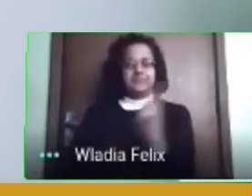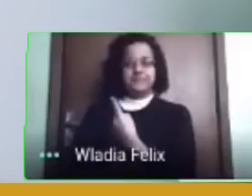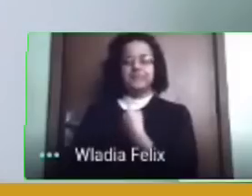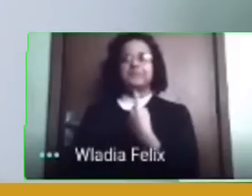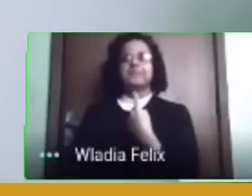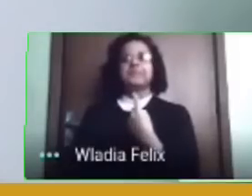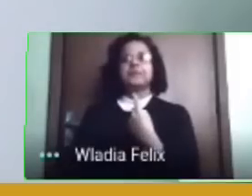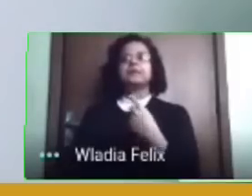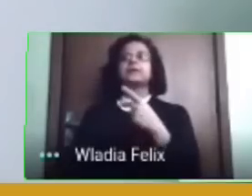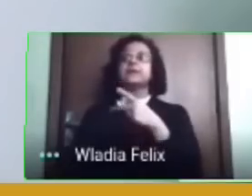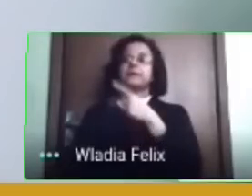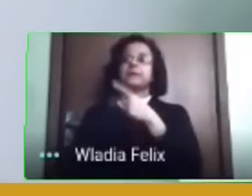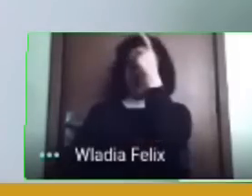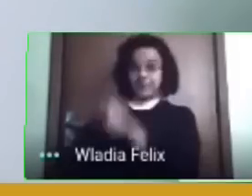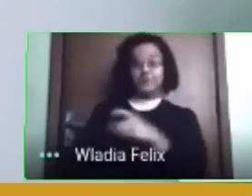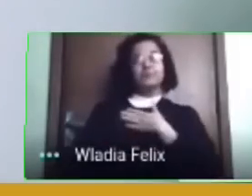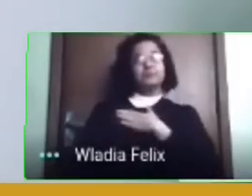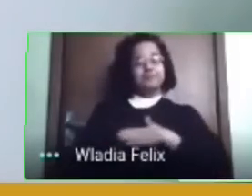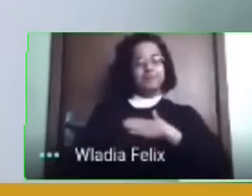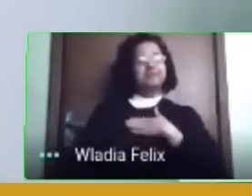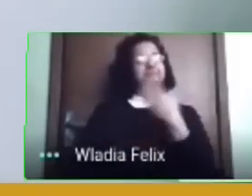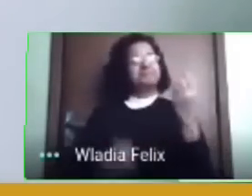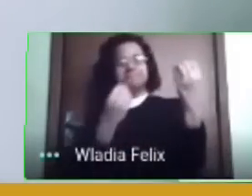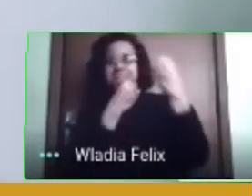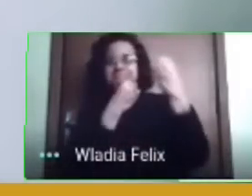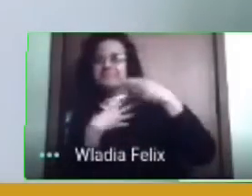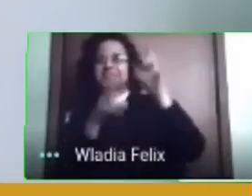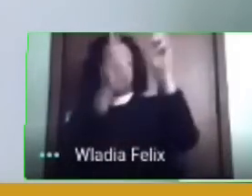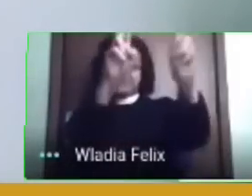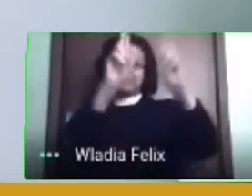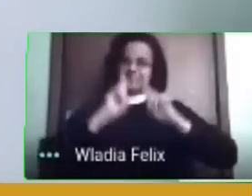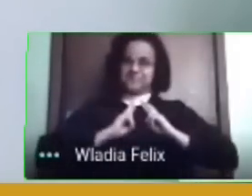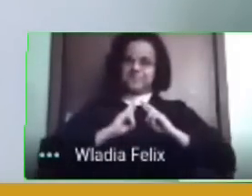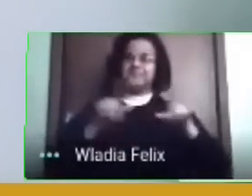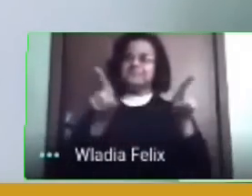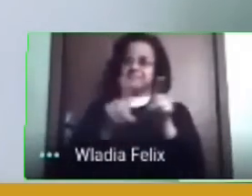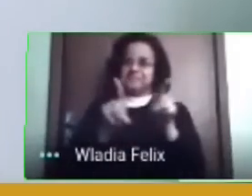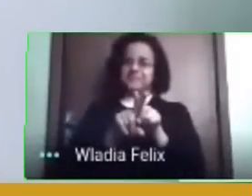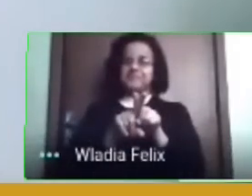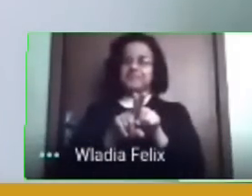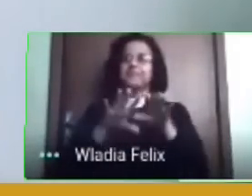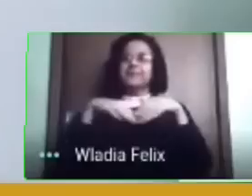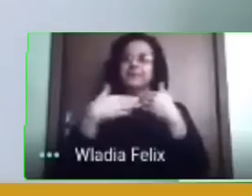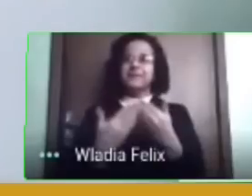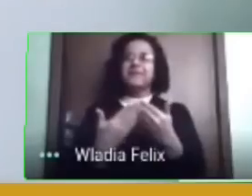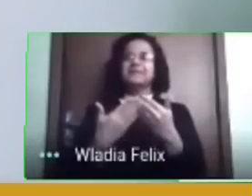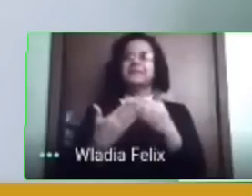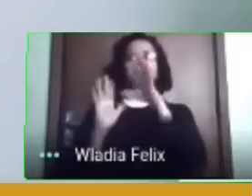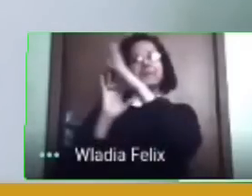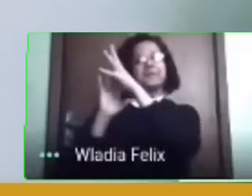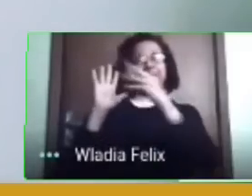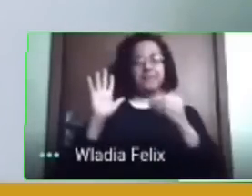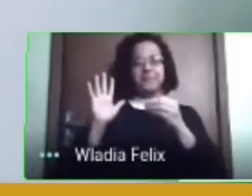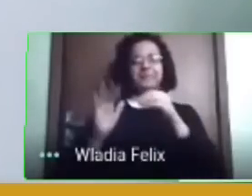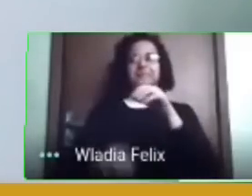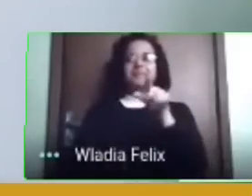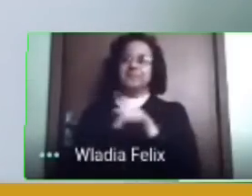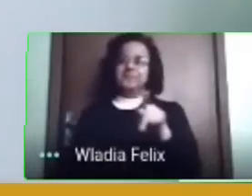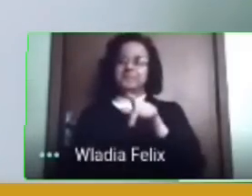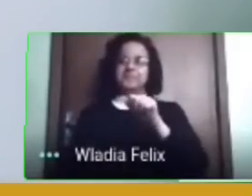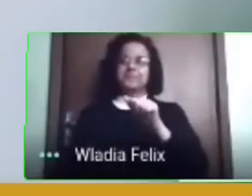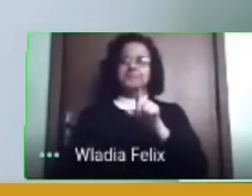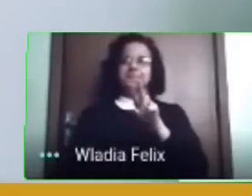da gente que ama a gente, respeita a gente, né? E parafraseando a professora Eliane um pouquinho também, gostaria